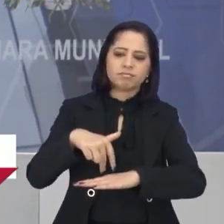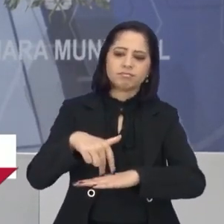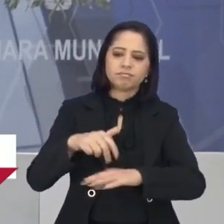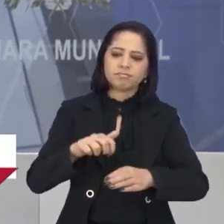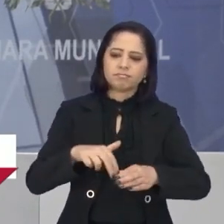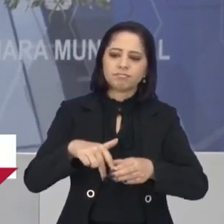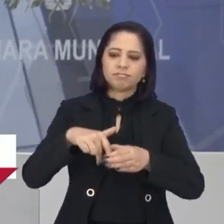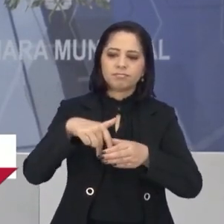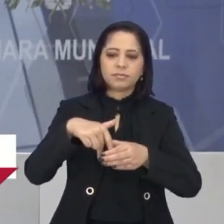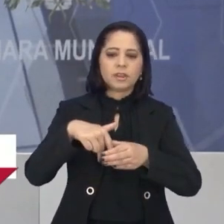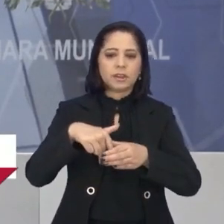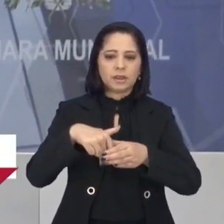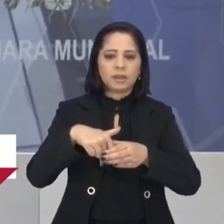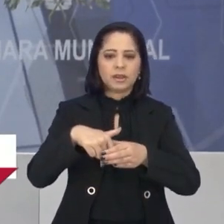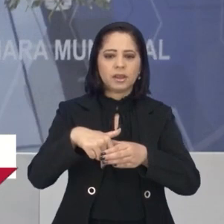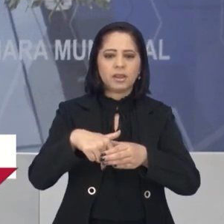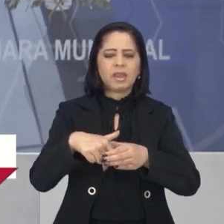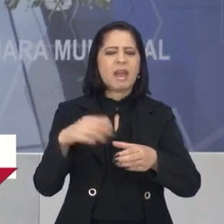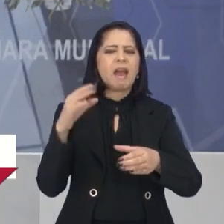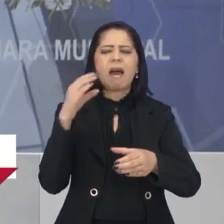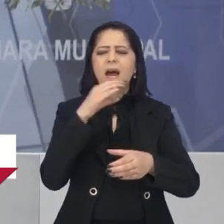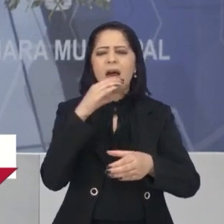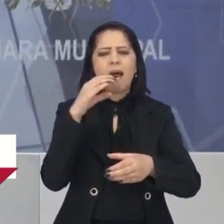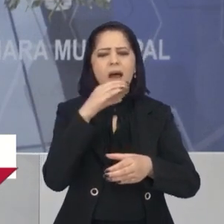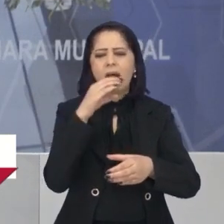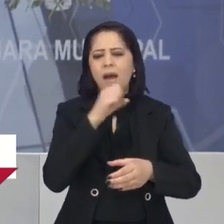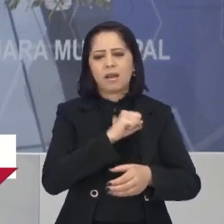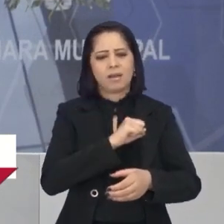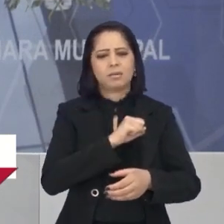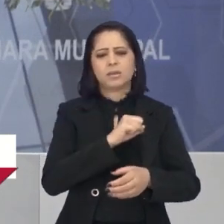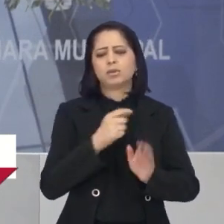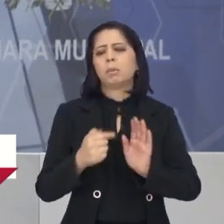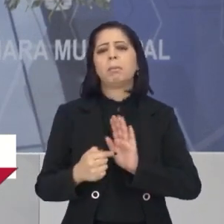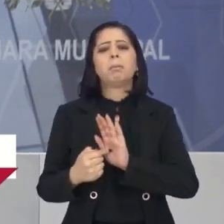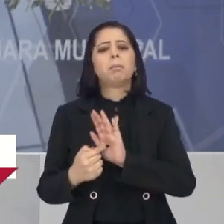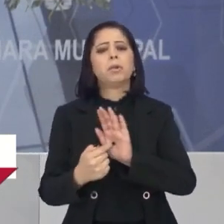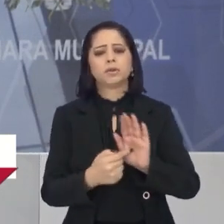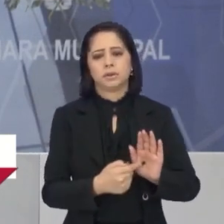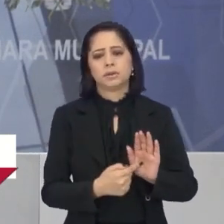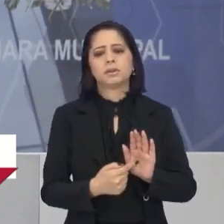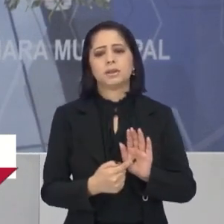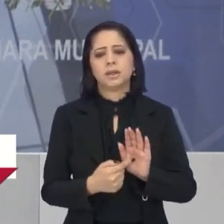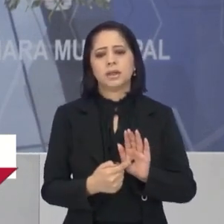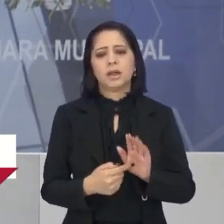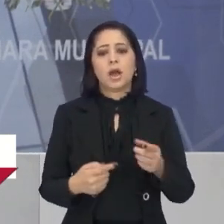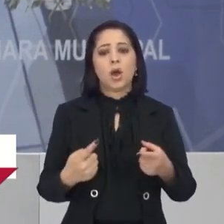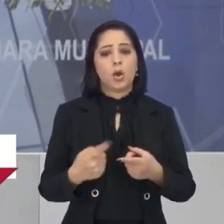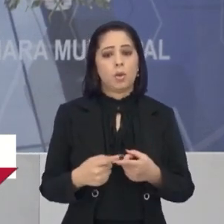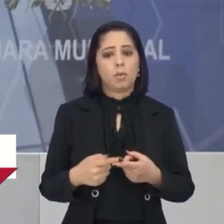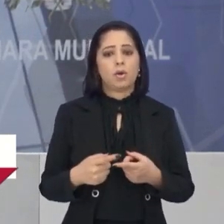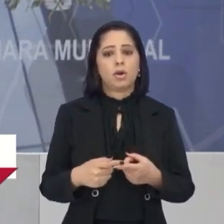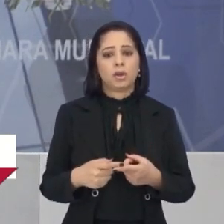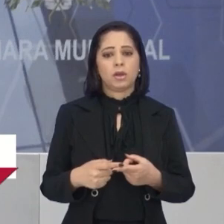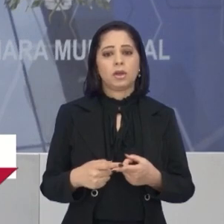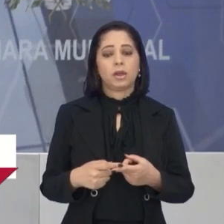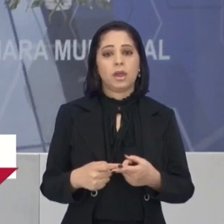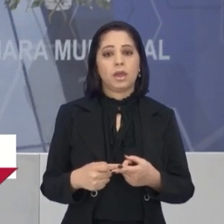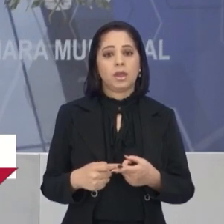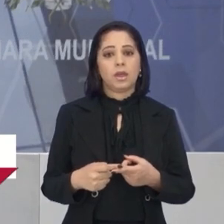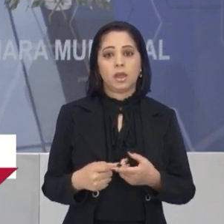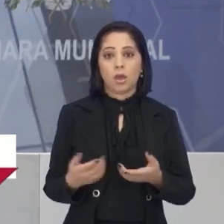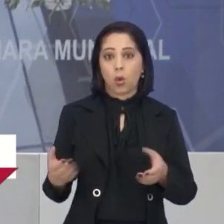a um uma brevíssima exposição já que serão os nossos